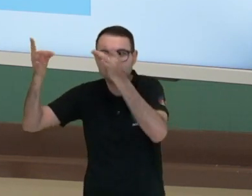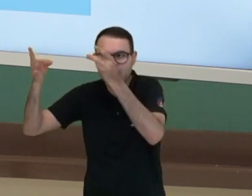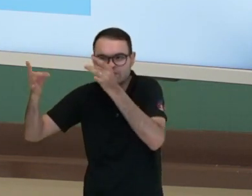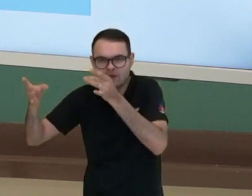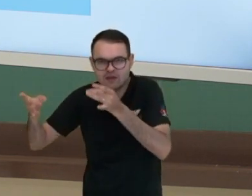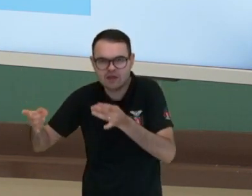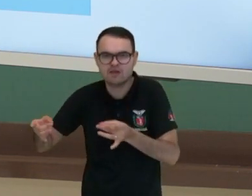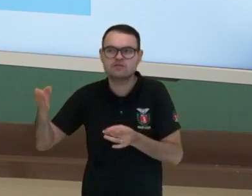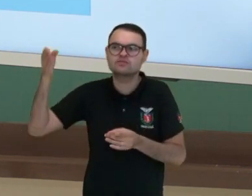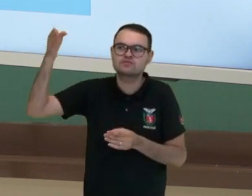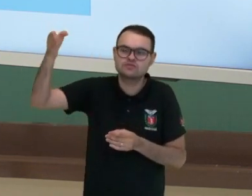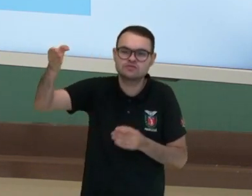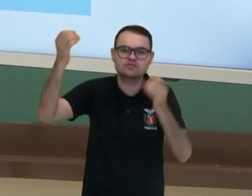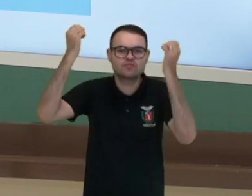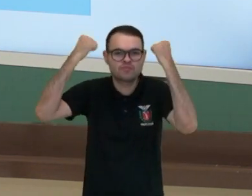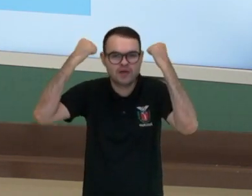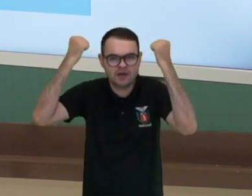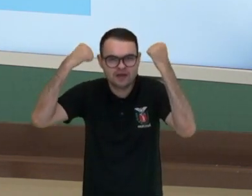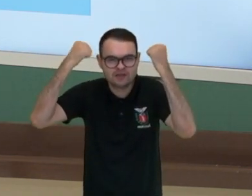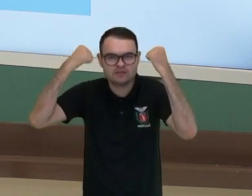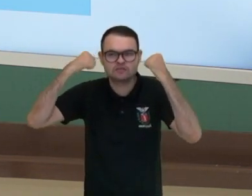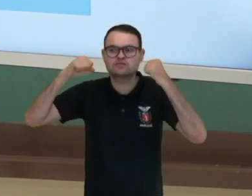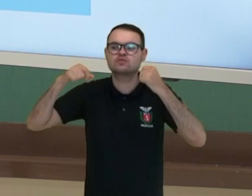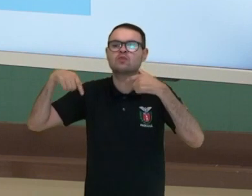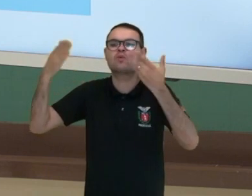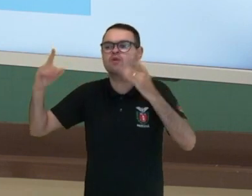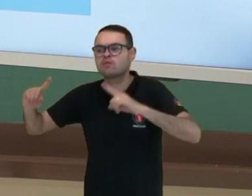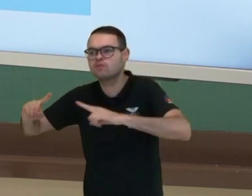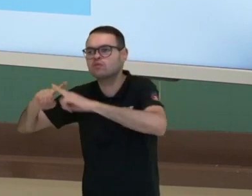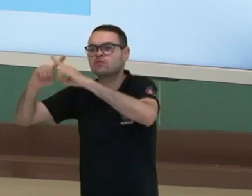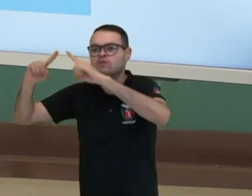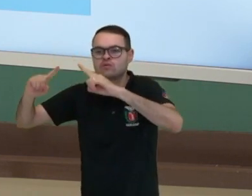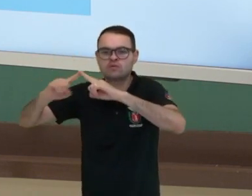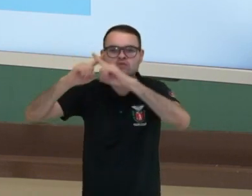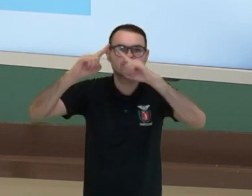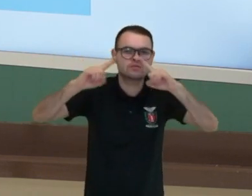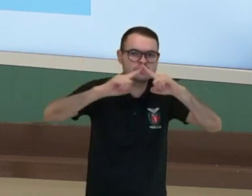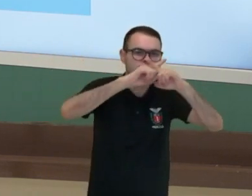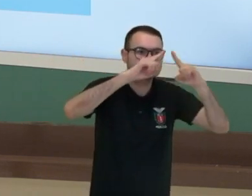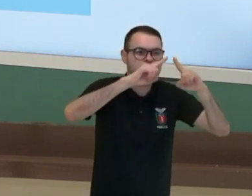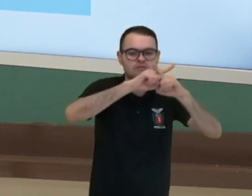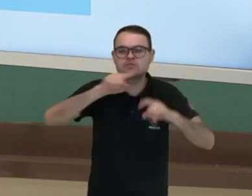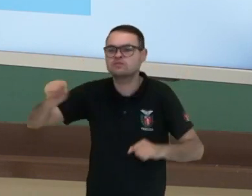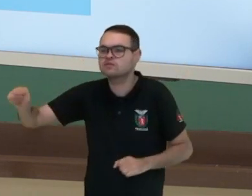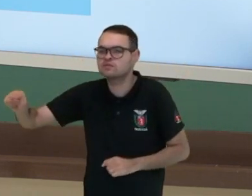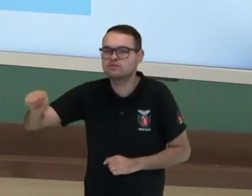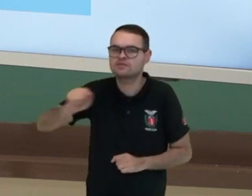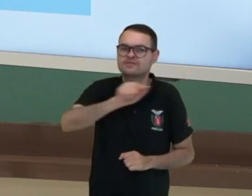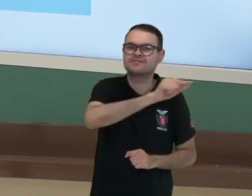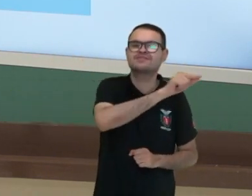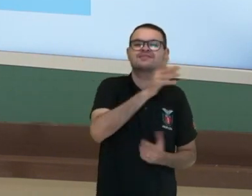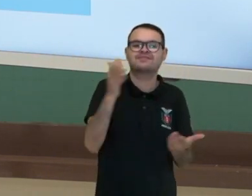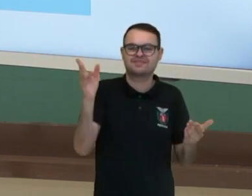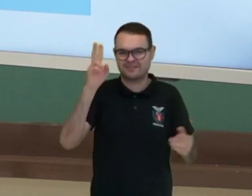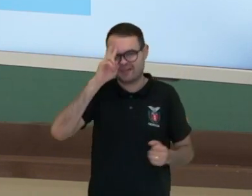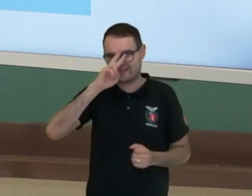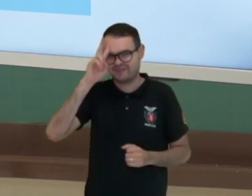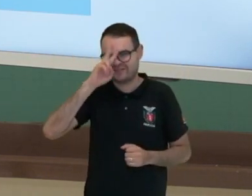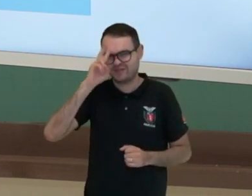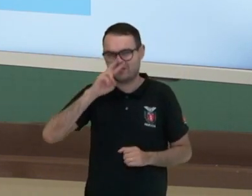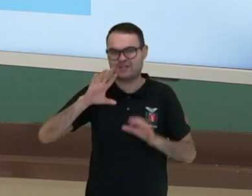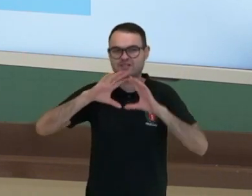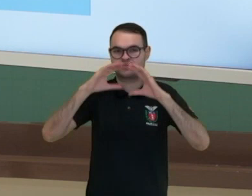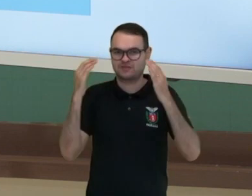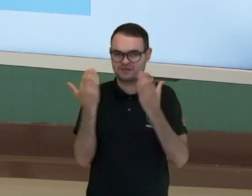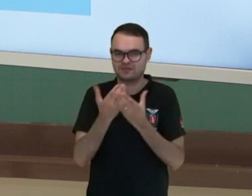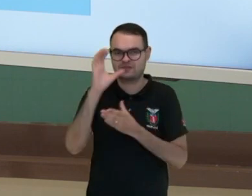chegar ao México, quais jogos ela disputou, quais foram os adversários, né? A história da Copa do Mundo